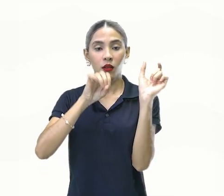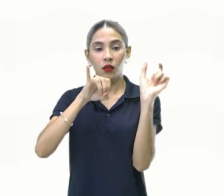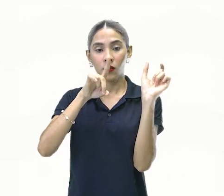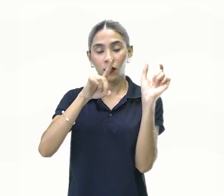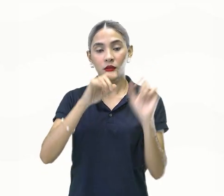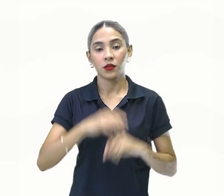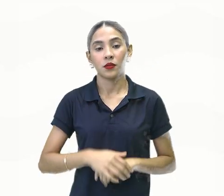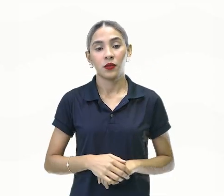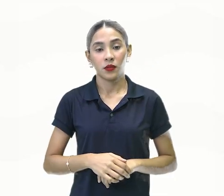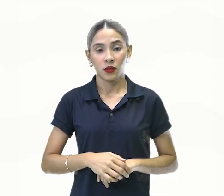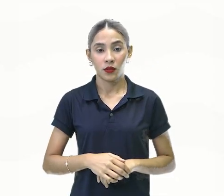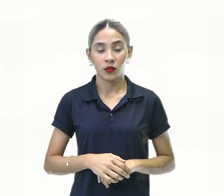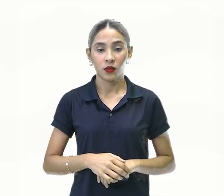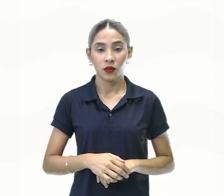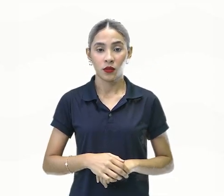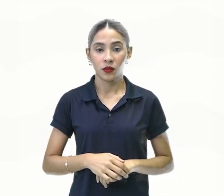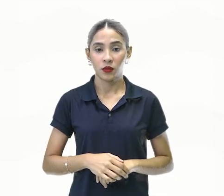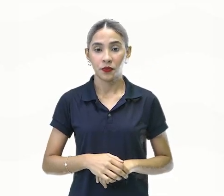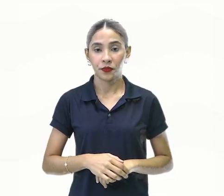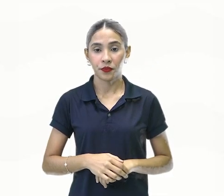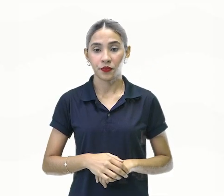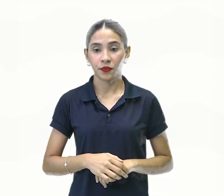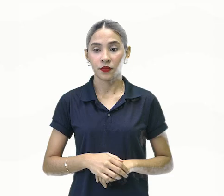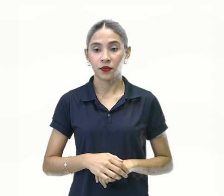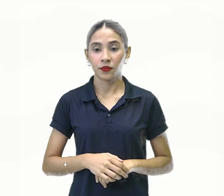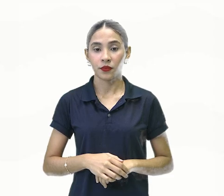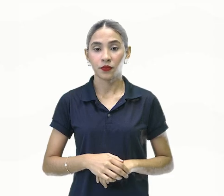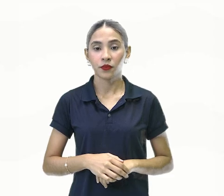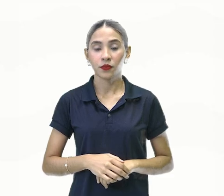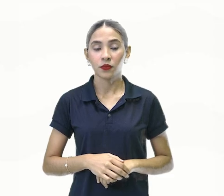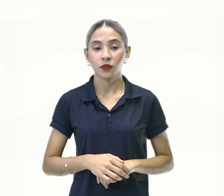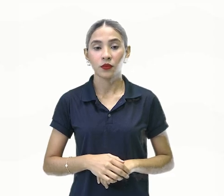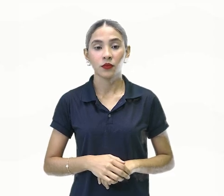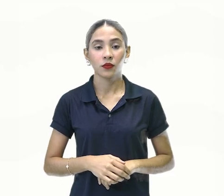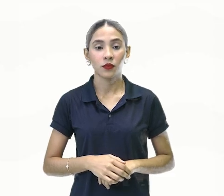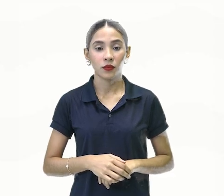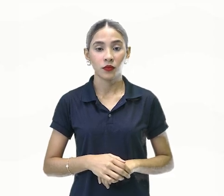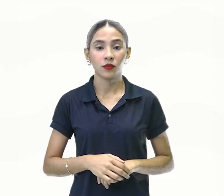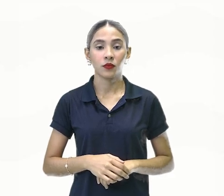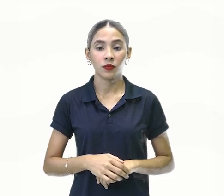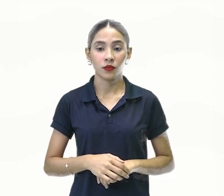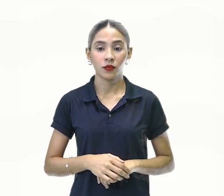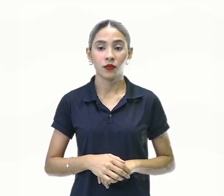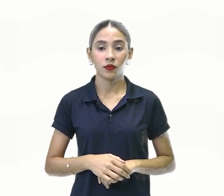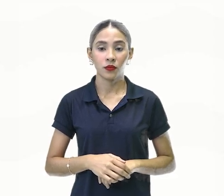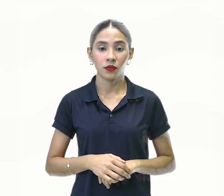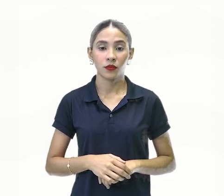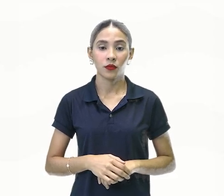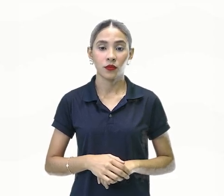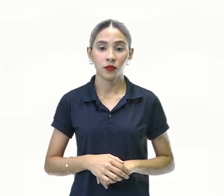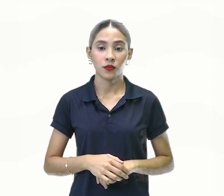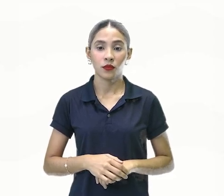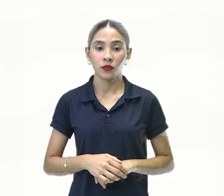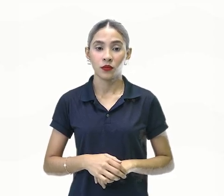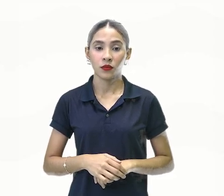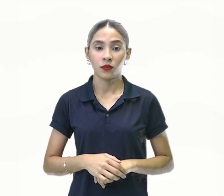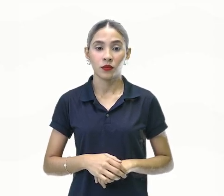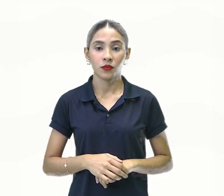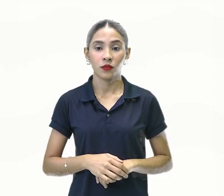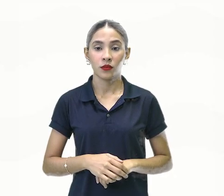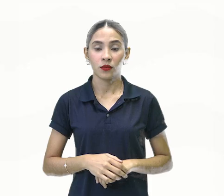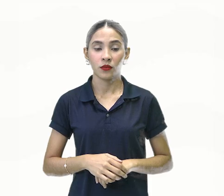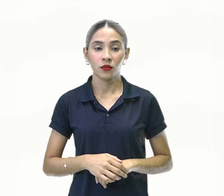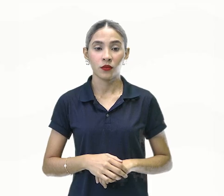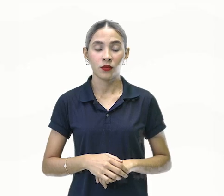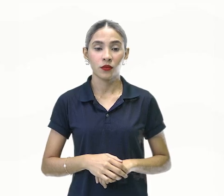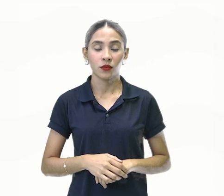imperativa. Avoid consuming alcohol while taking this medication, as it may increase the risk of